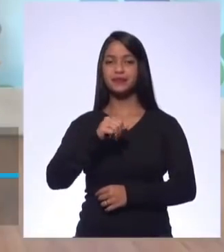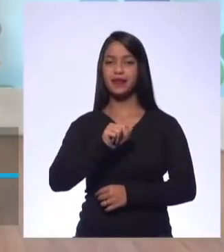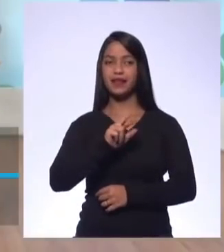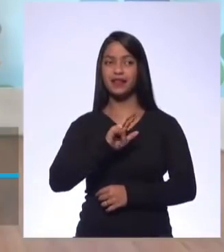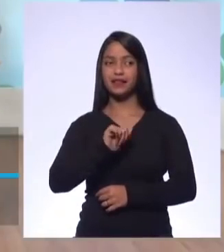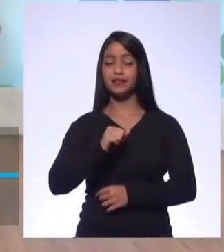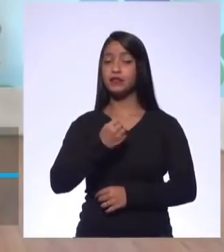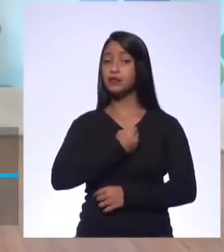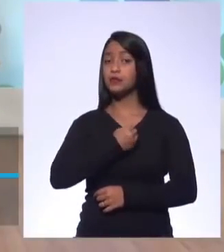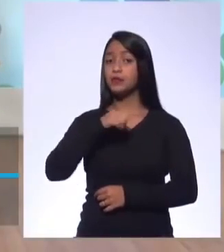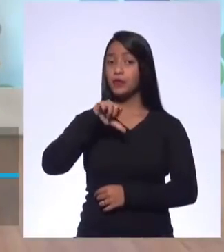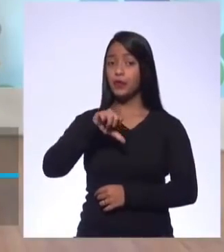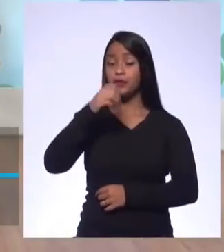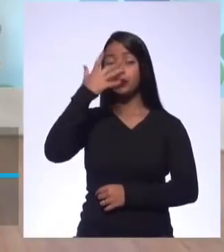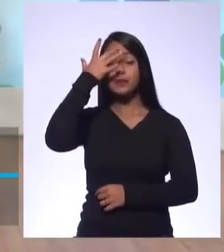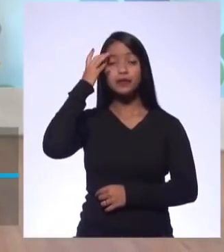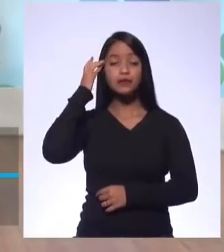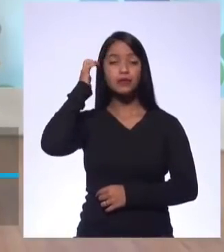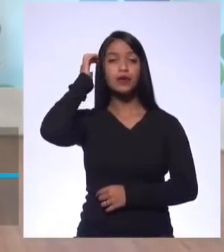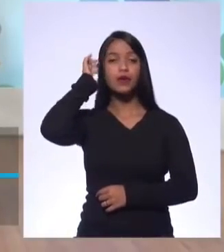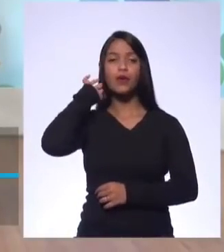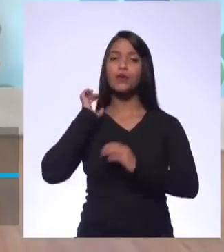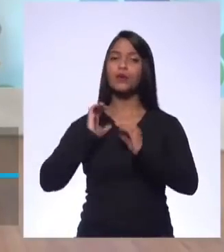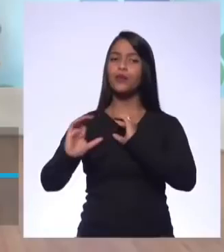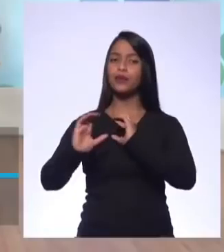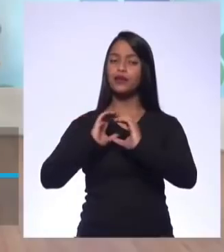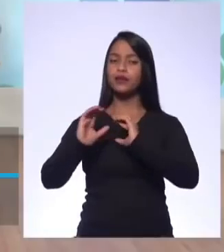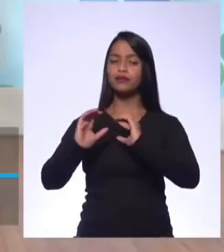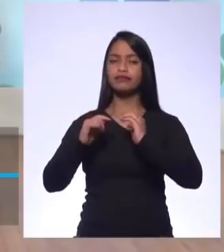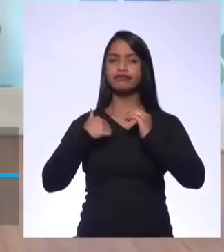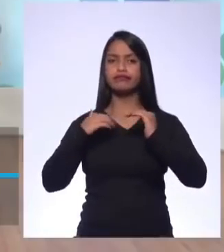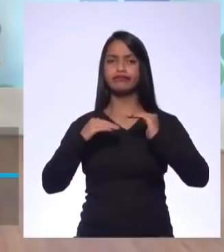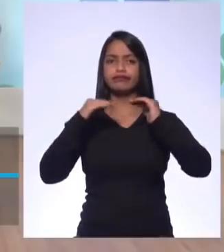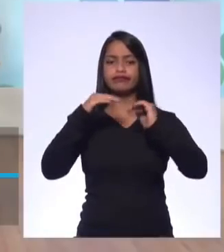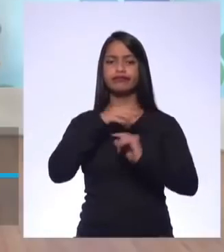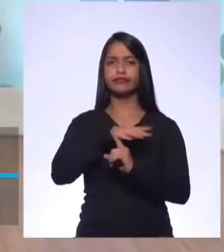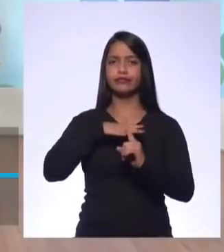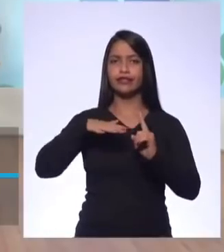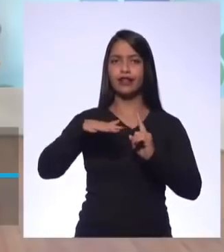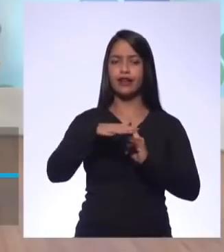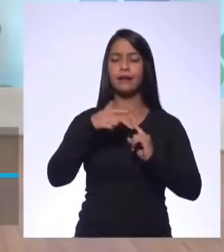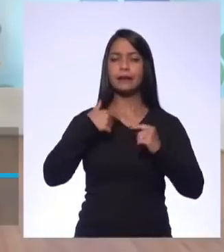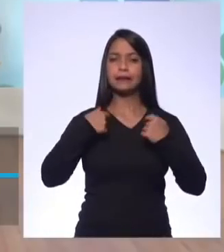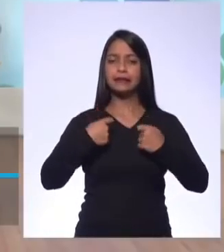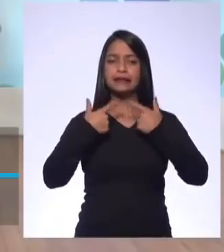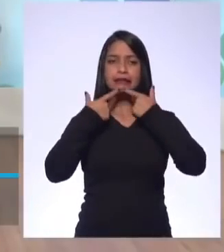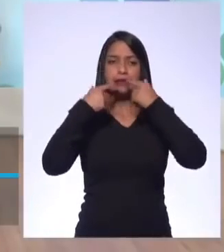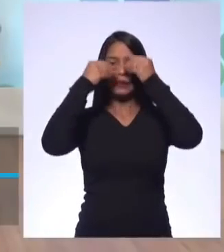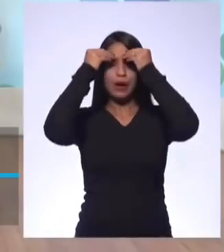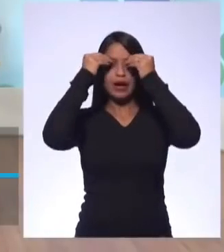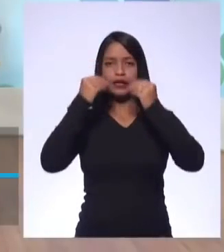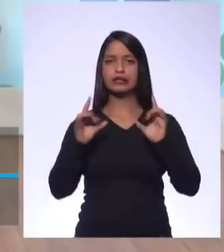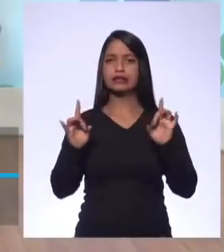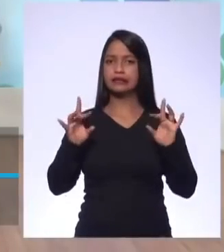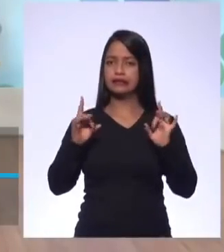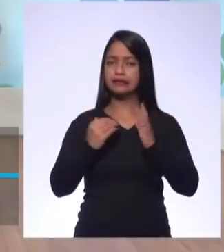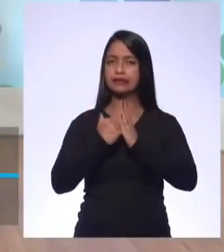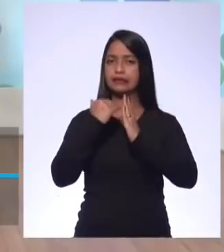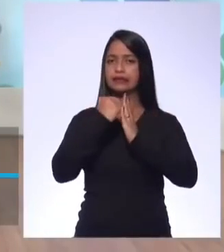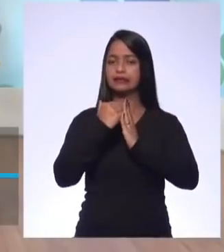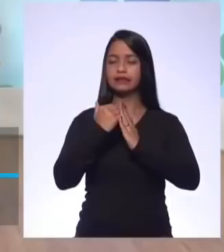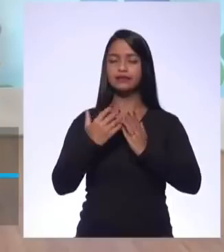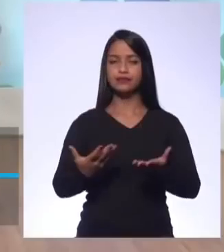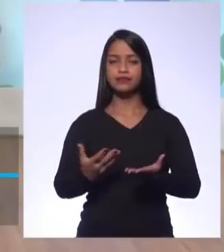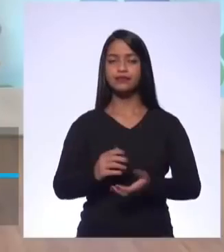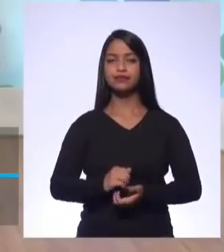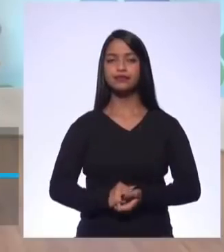9. Os envolvidos na comunicação ocupam posições sociais que demandam maior elaboração quanto ao uso da linguagem. A 9, né?